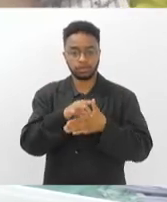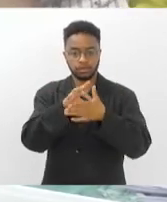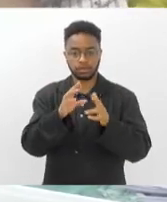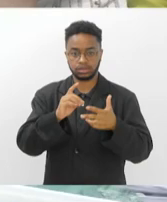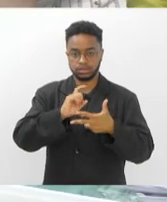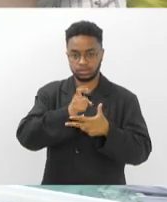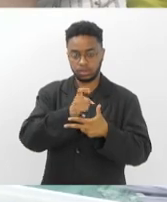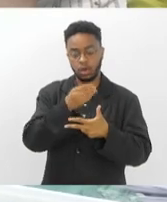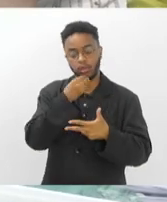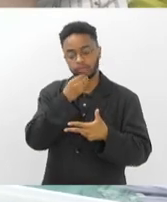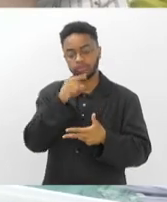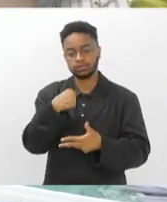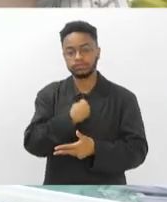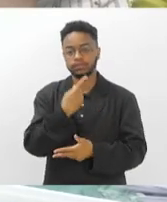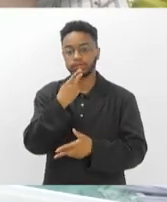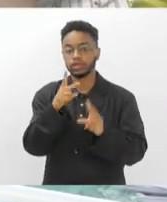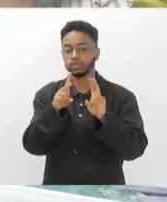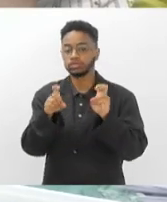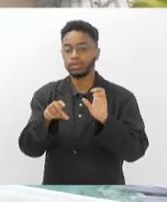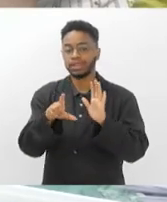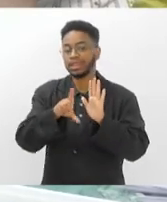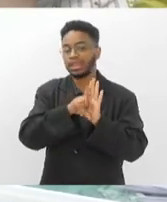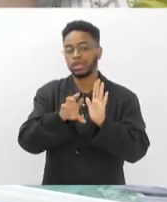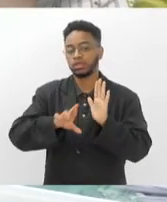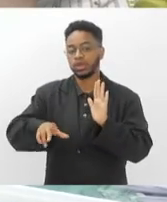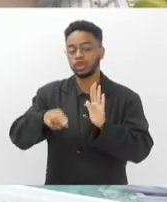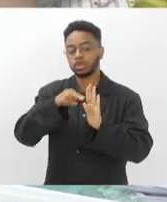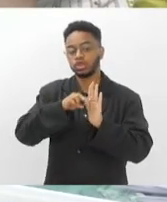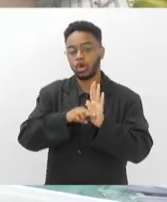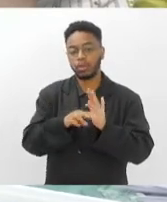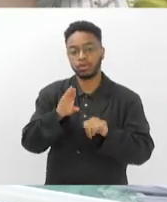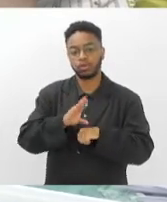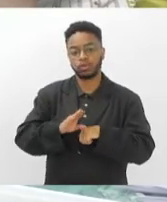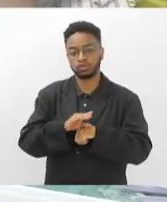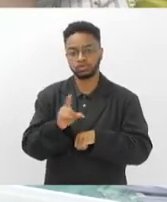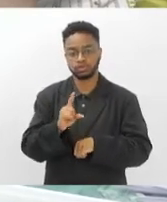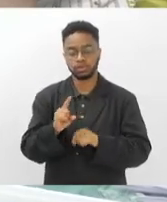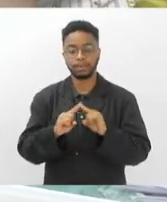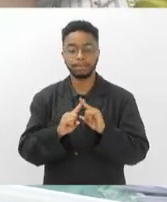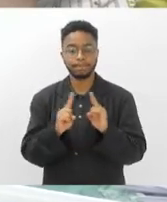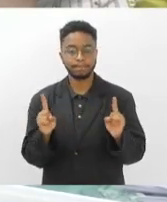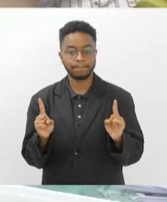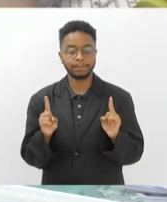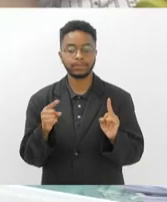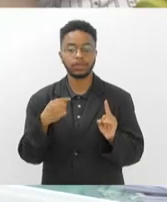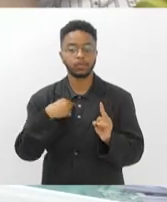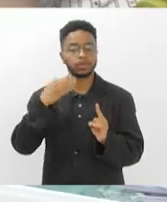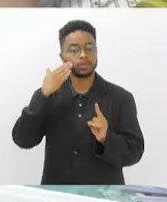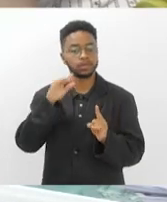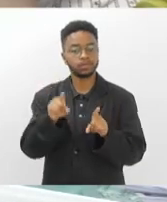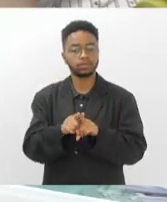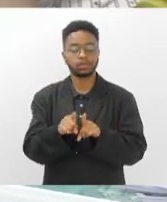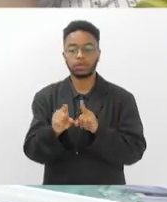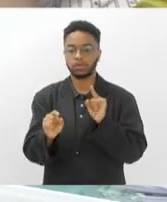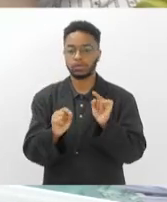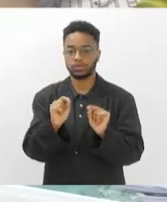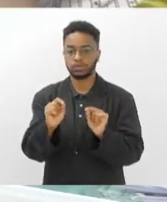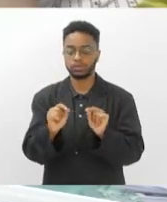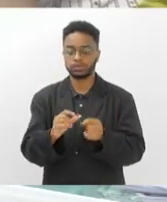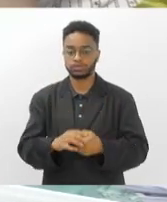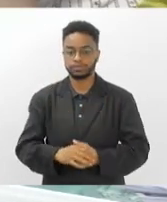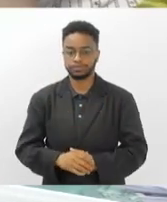estamos falando de uma lei e não de uma norma constitucional. Mas eu também entendo